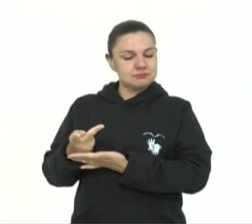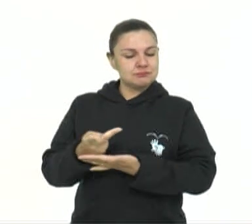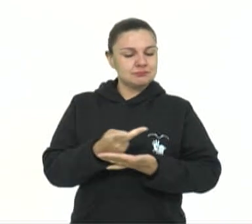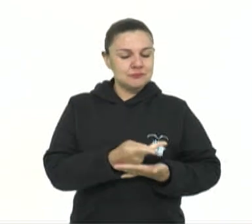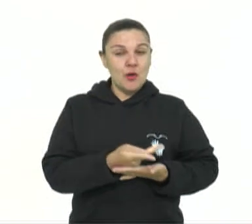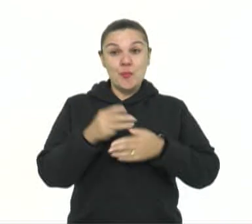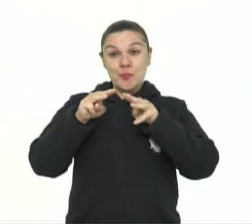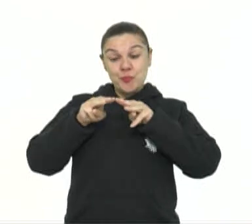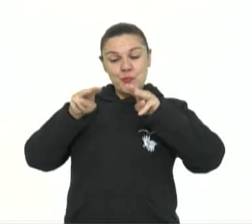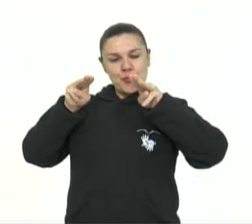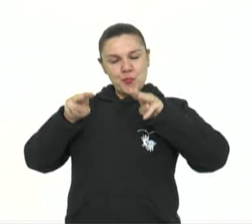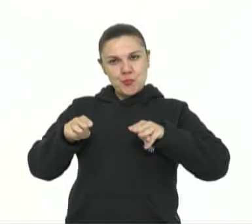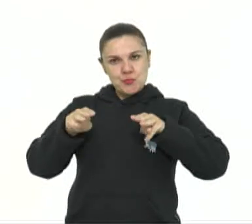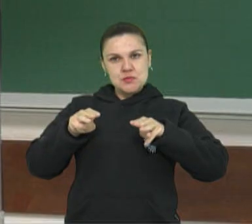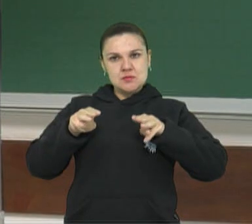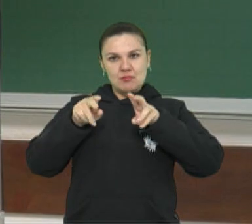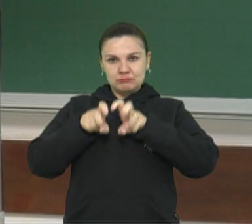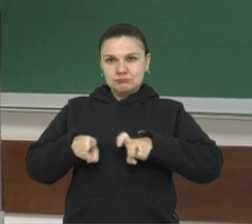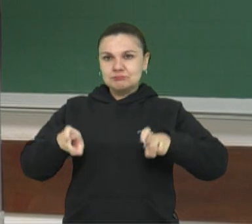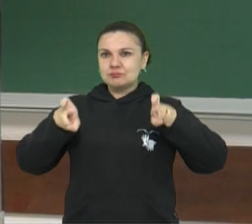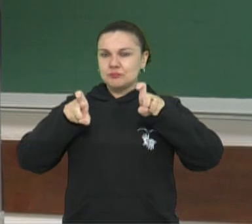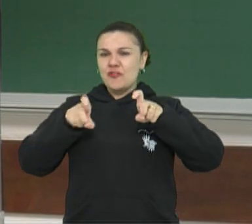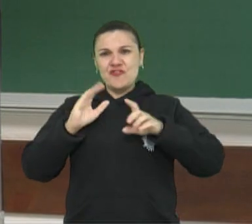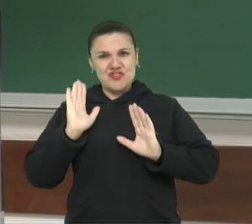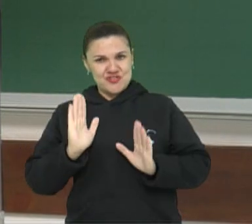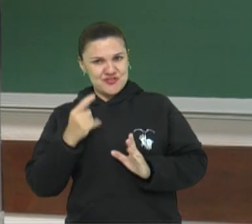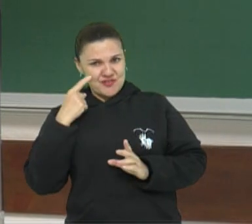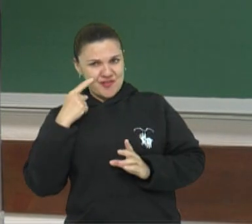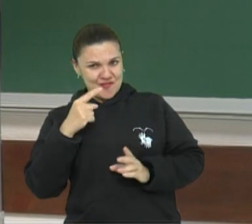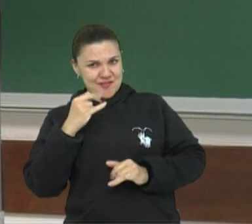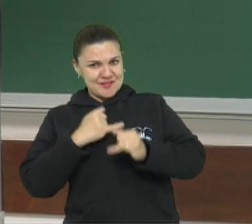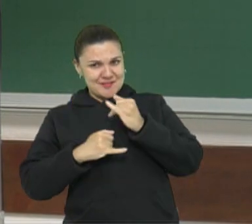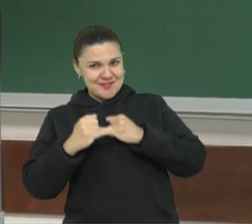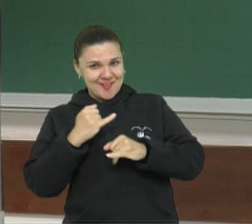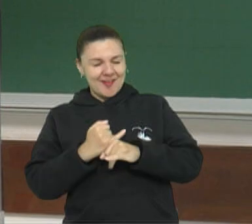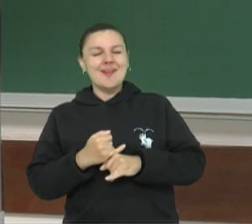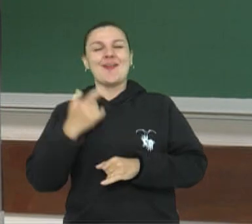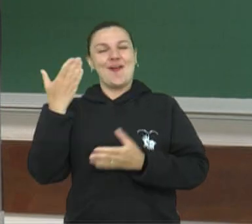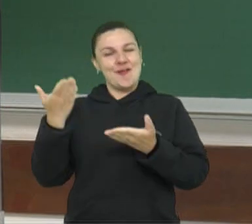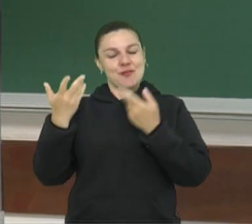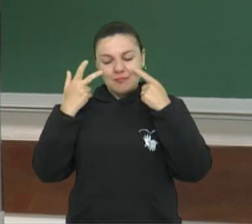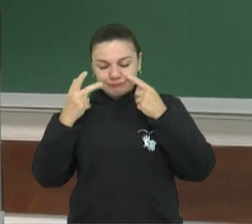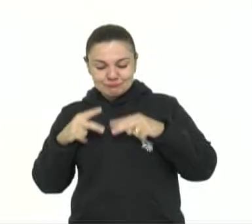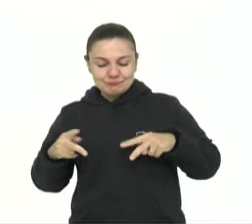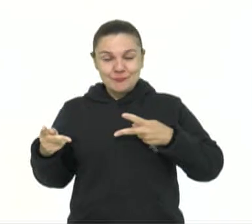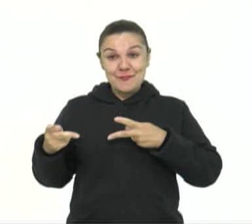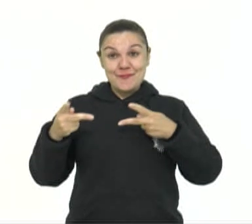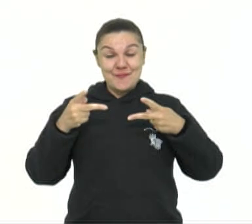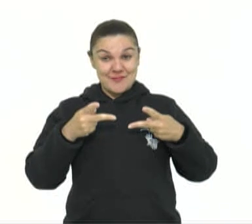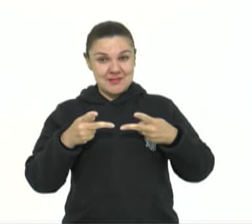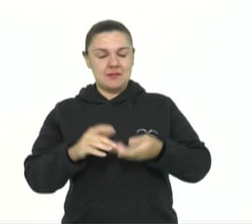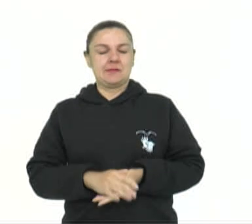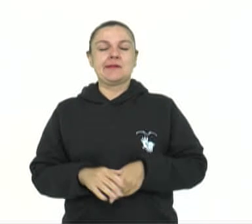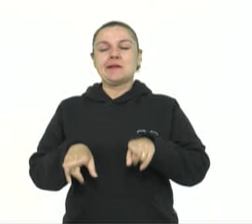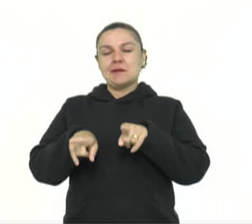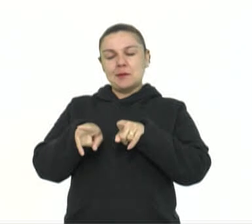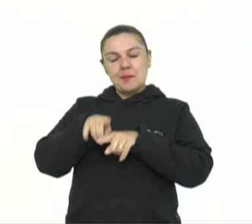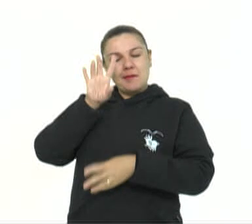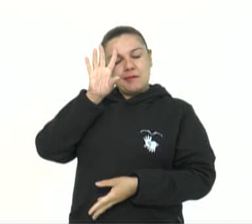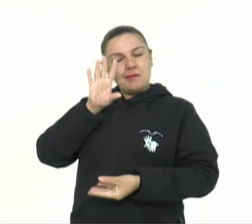museu online. Você já fez isso? Não? Hoje nós faremos um tour bem legal. Trabalhar leitura